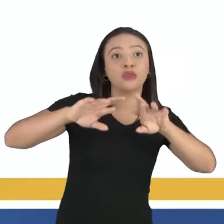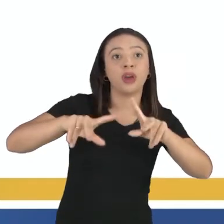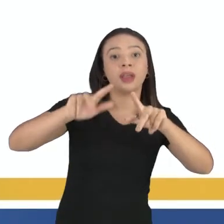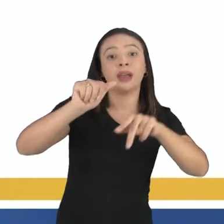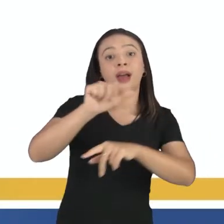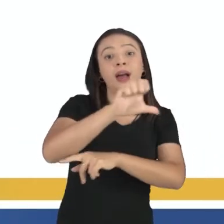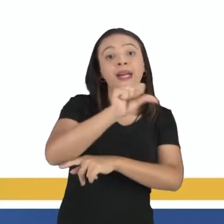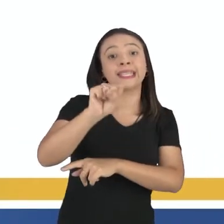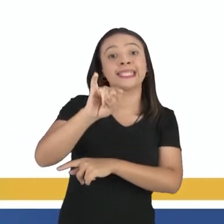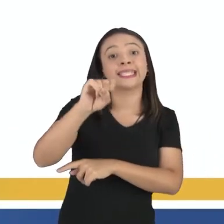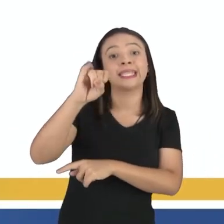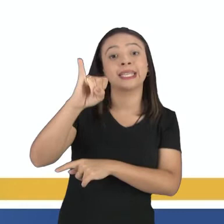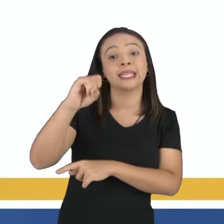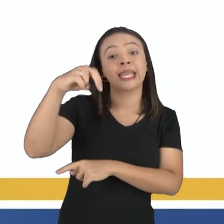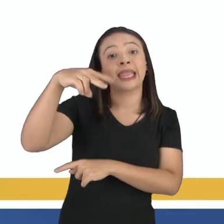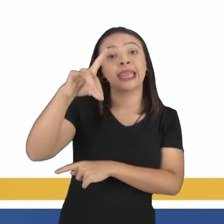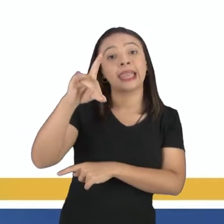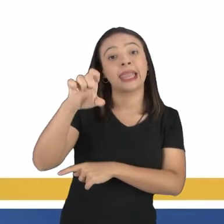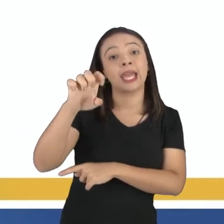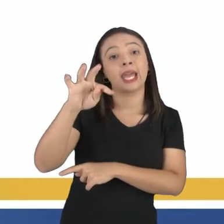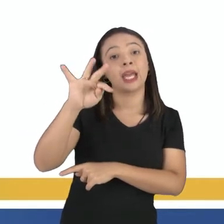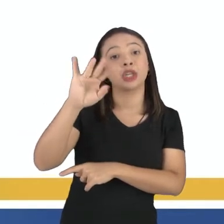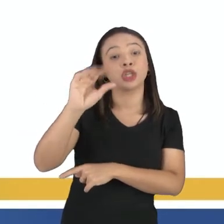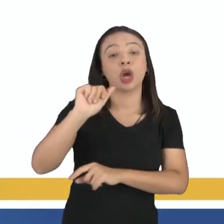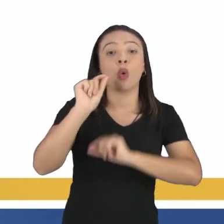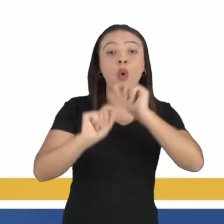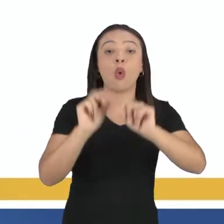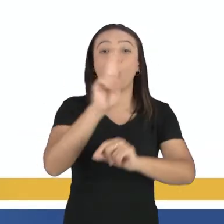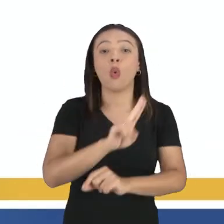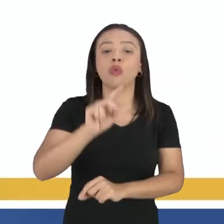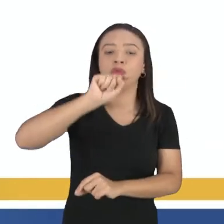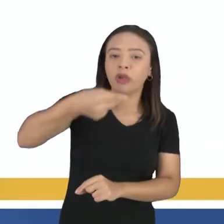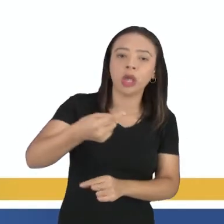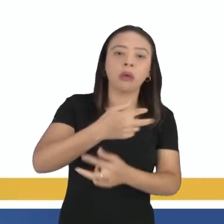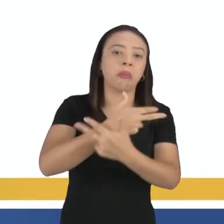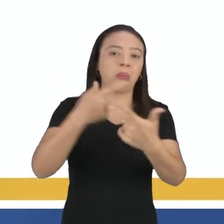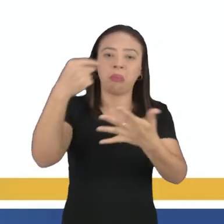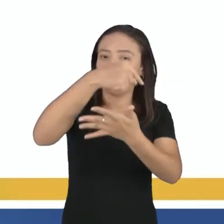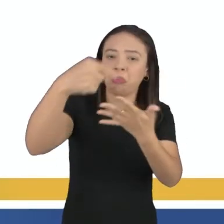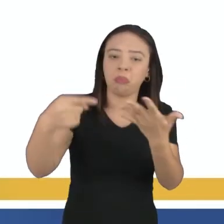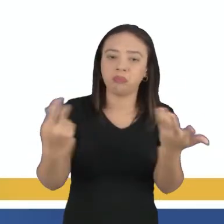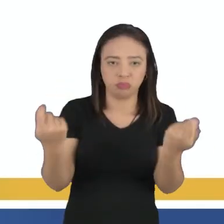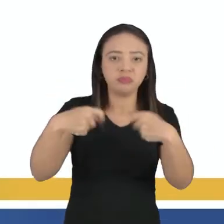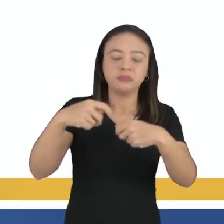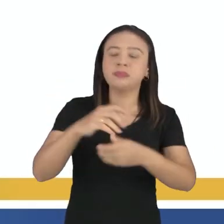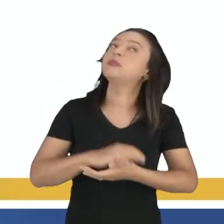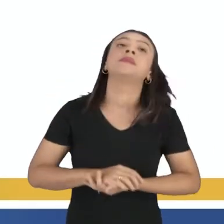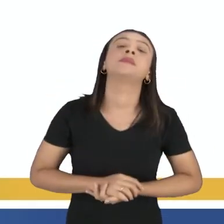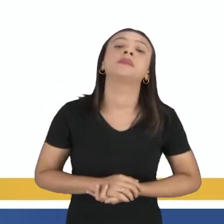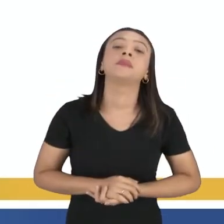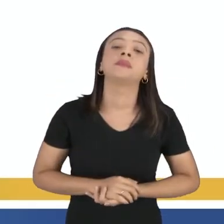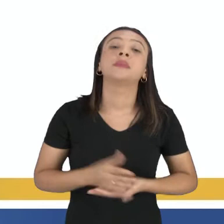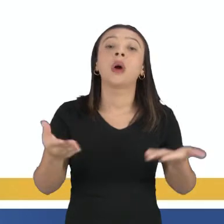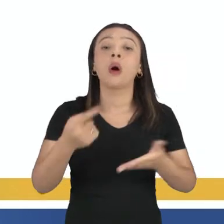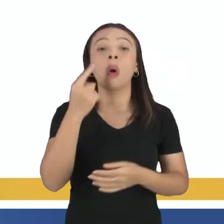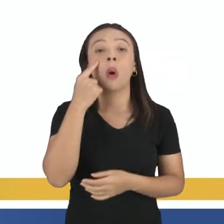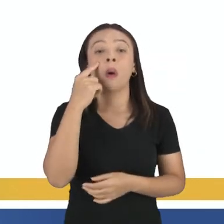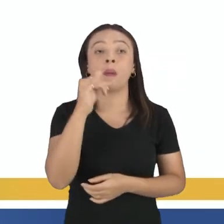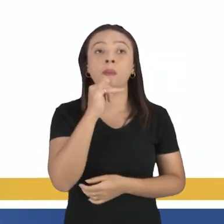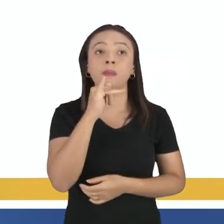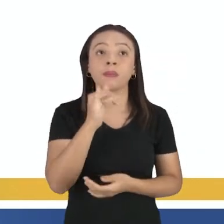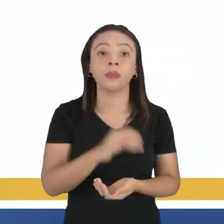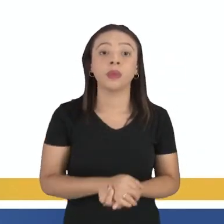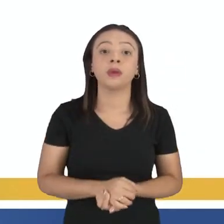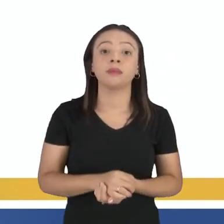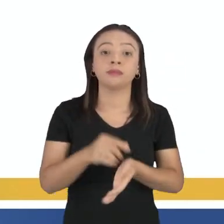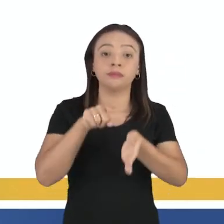não tem. Tem ali a vírgula, né? Algum outro elemento, tá bom? Vamos seguir, então. Então, vamos ver aqui alguns exemplos, né?